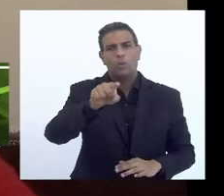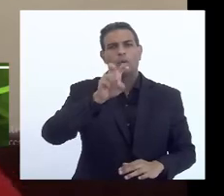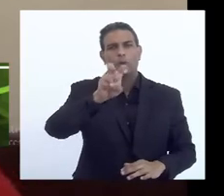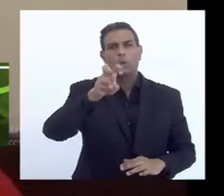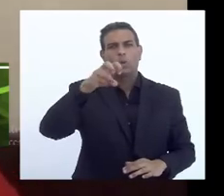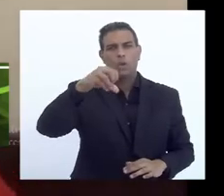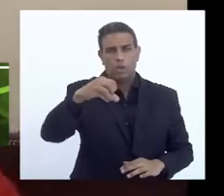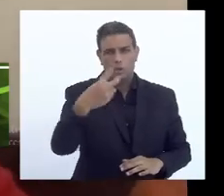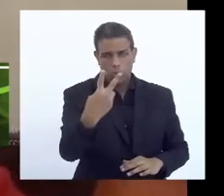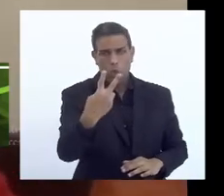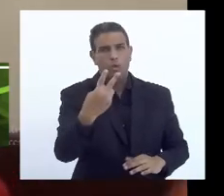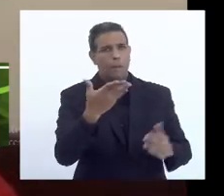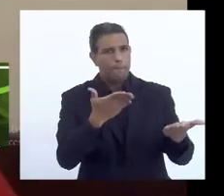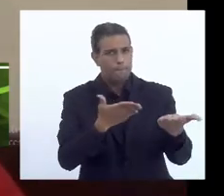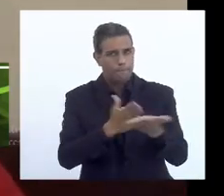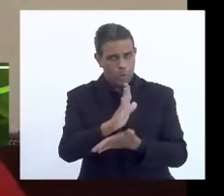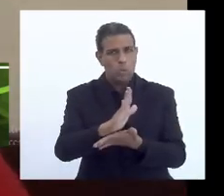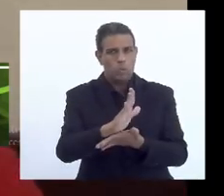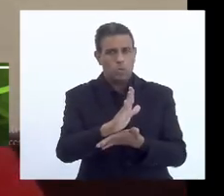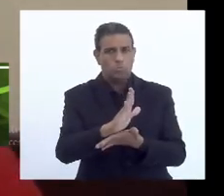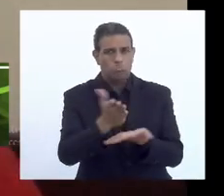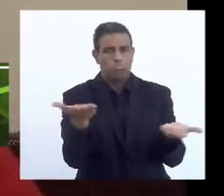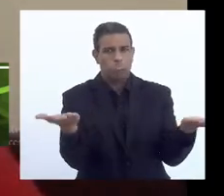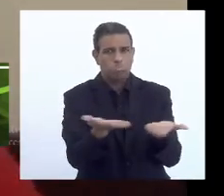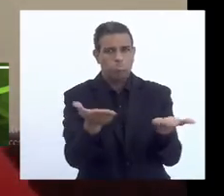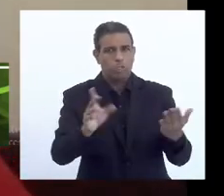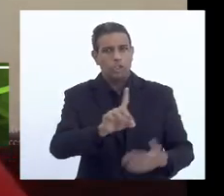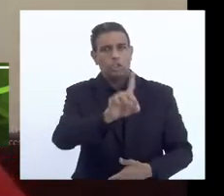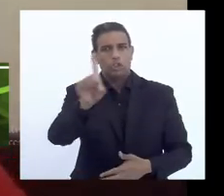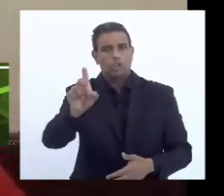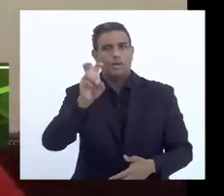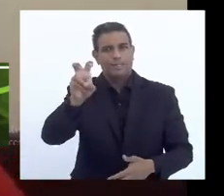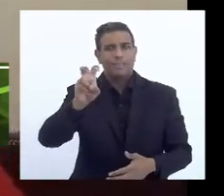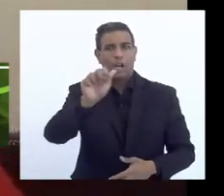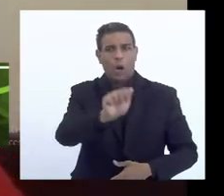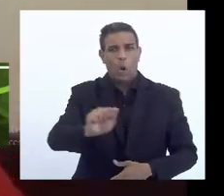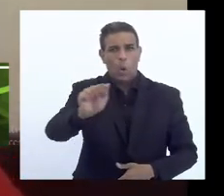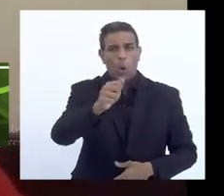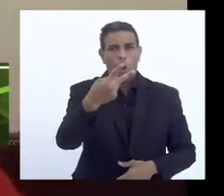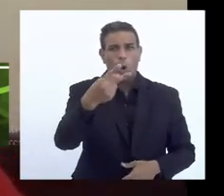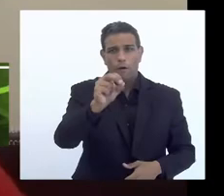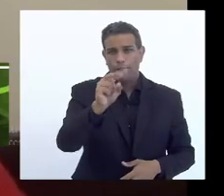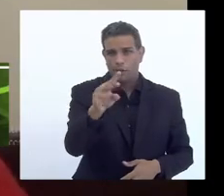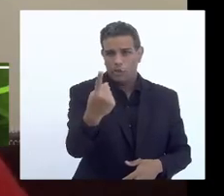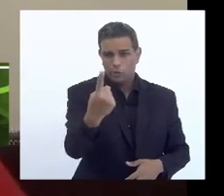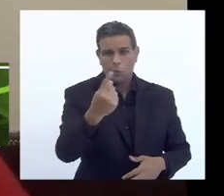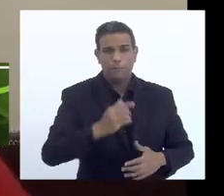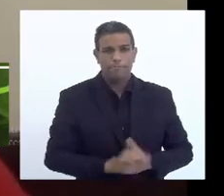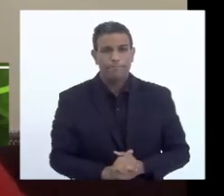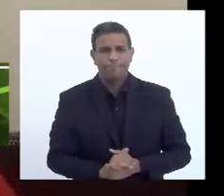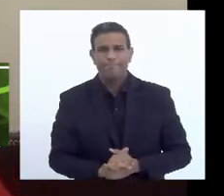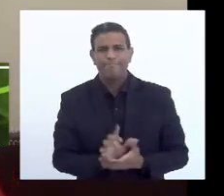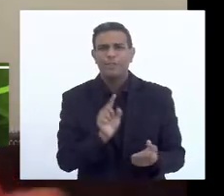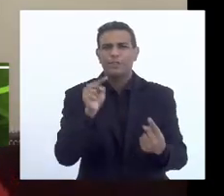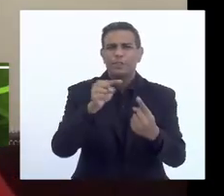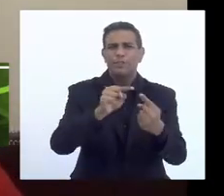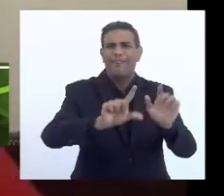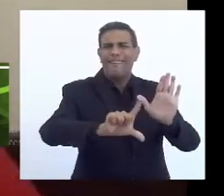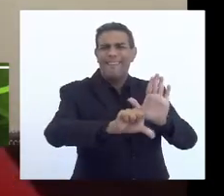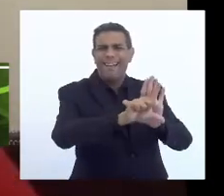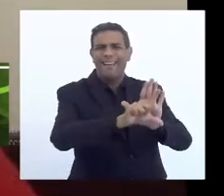14.192, promulgada no dia 5 de agosto de 2021. E essa lei, ela